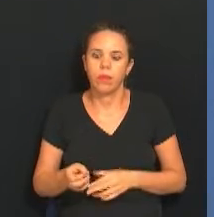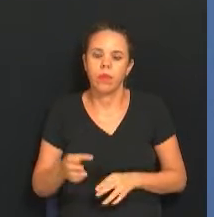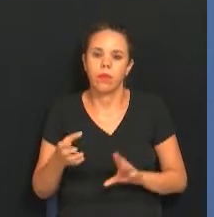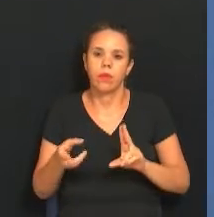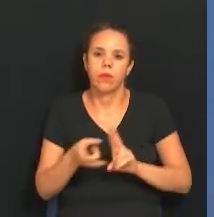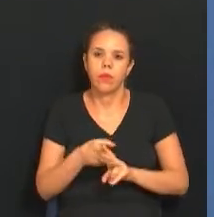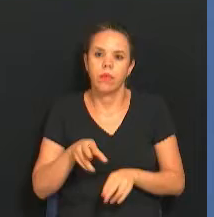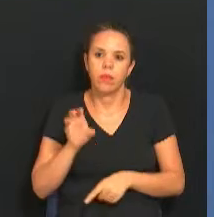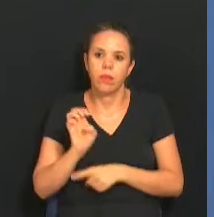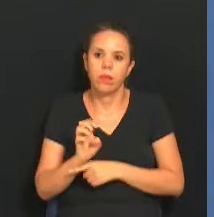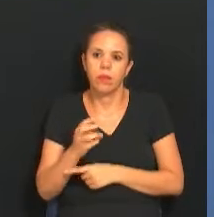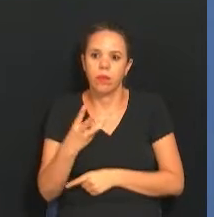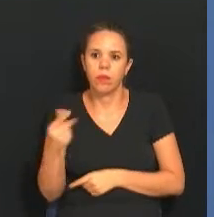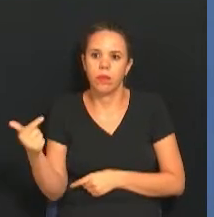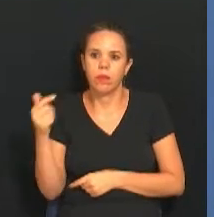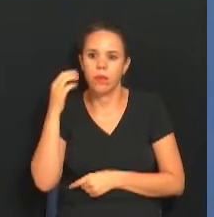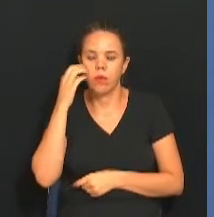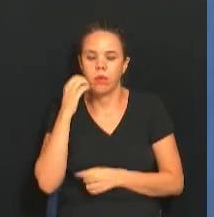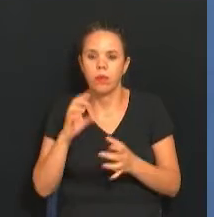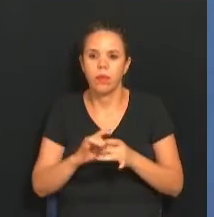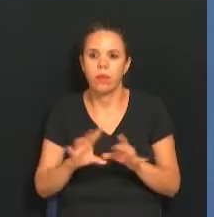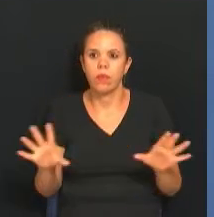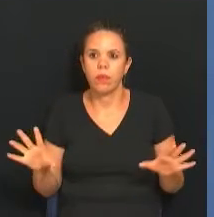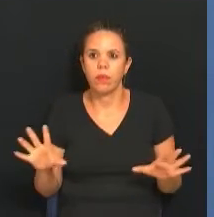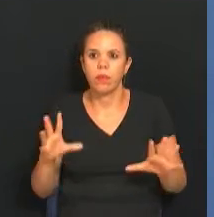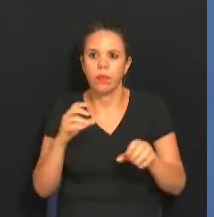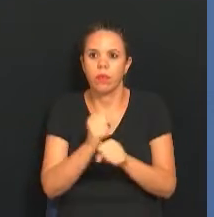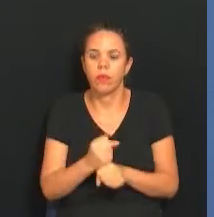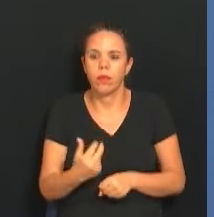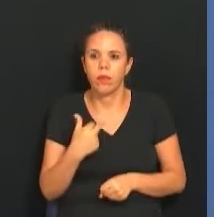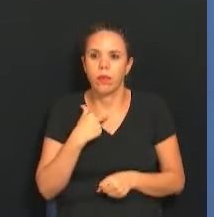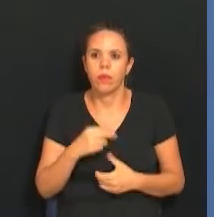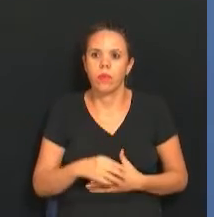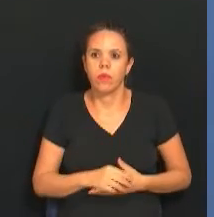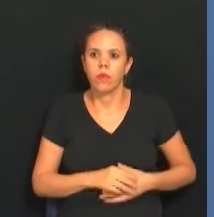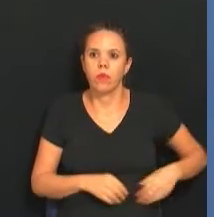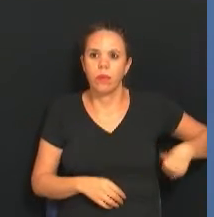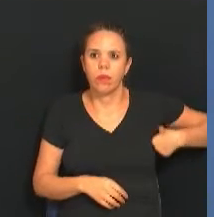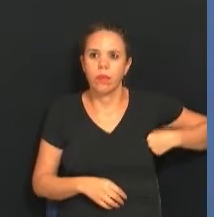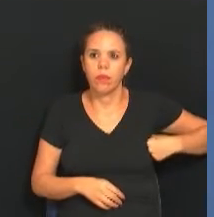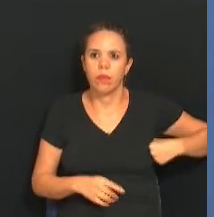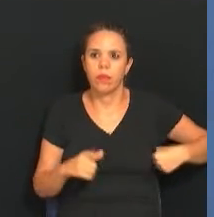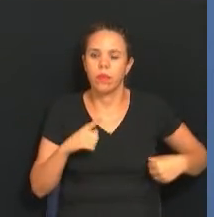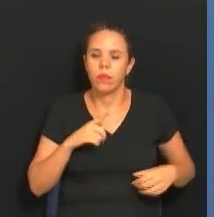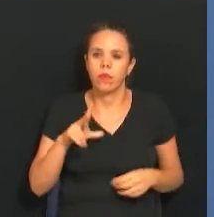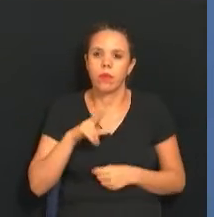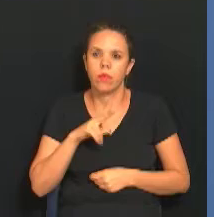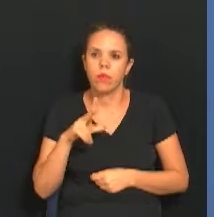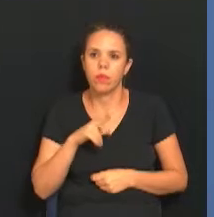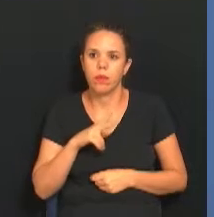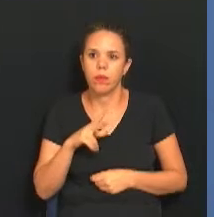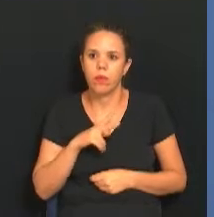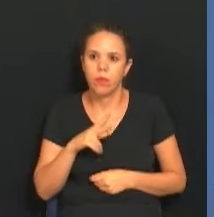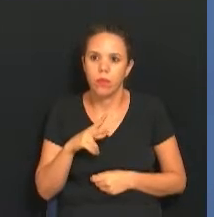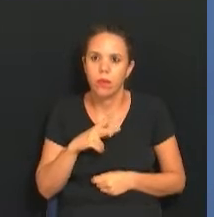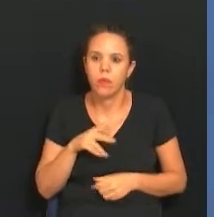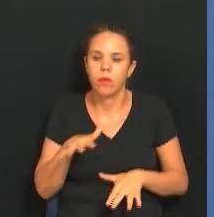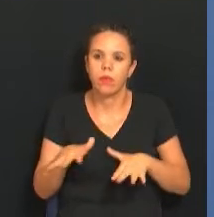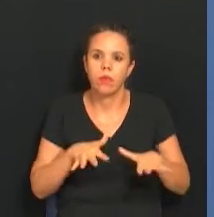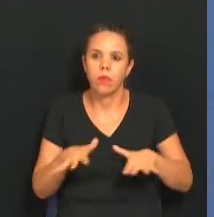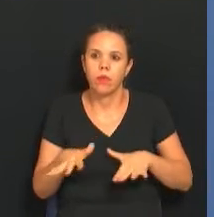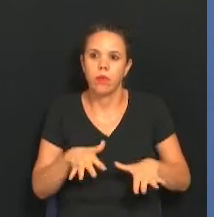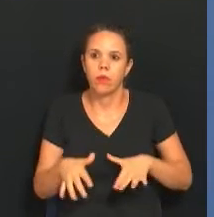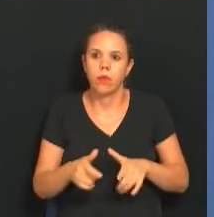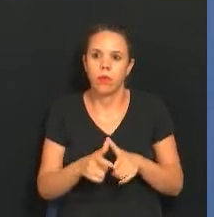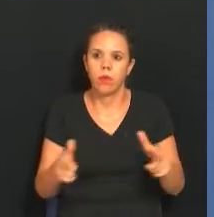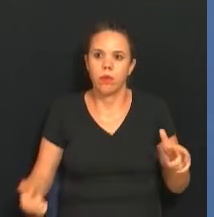Estadual 32 leitos disponíveis e Desocupados E aí a gente tem a rede particular que tem essa mobilidade um